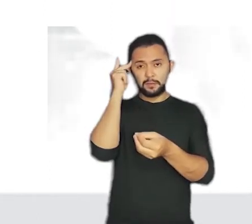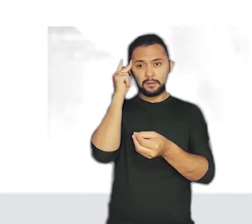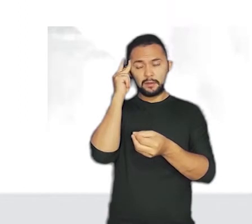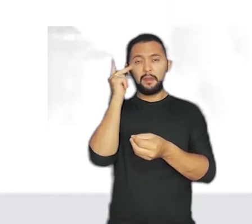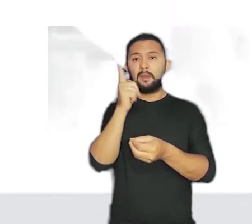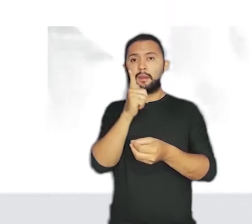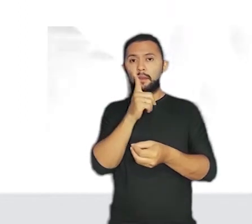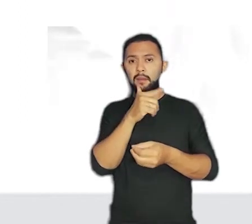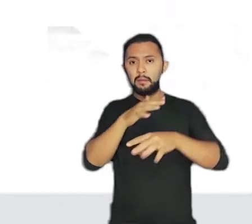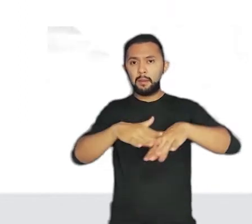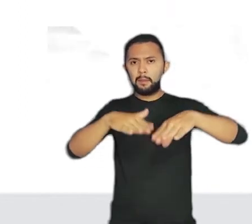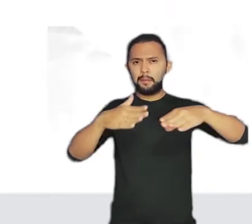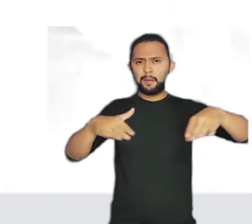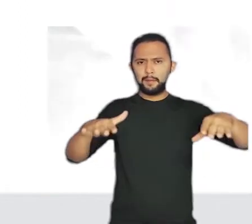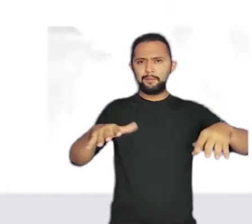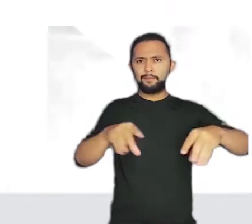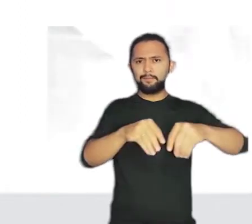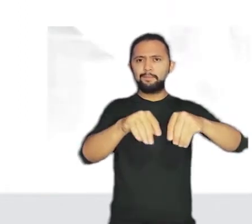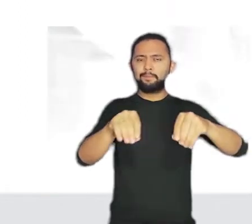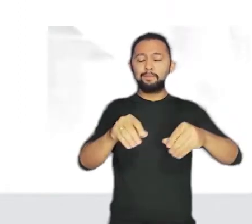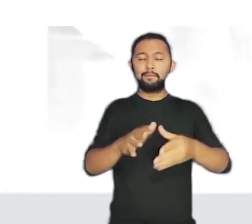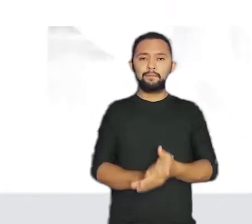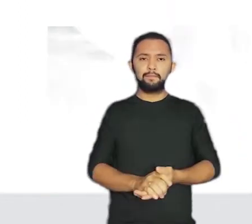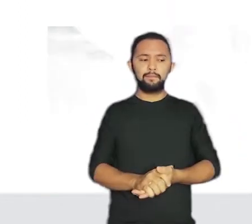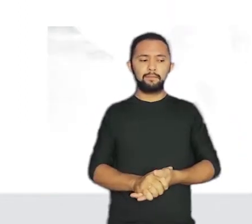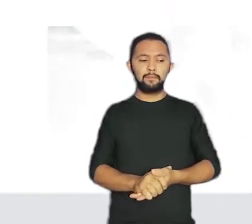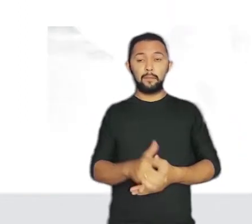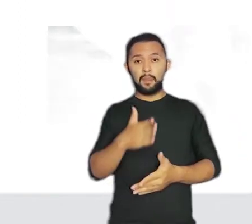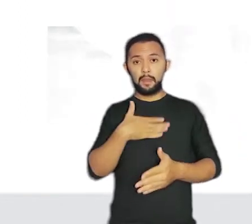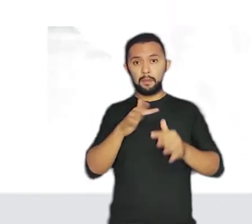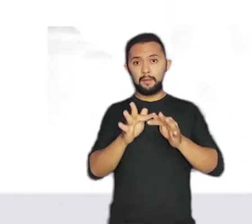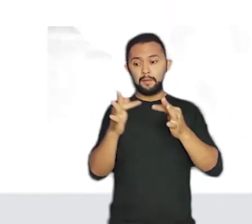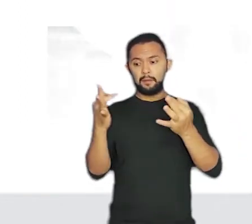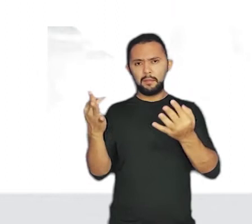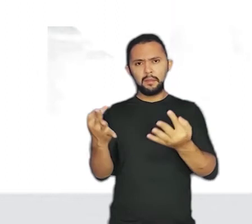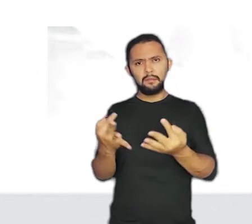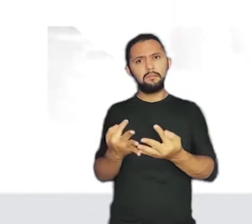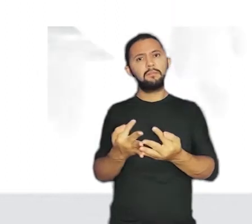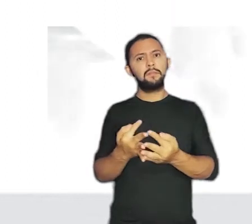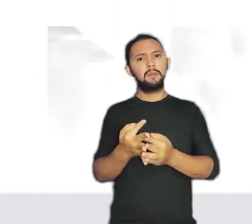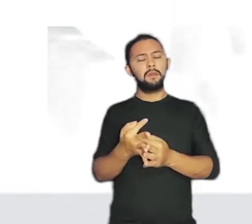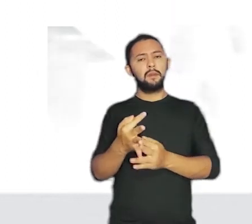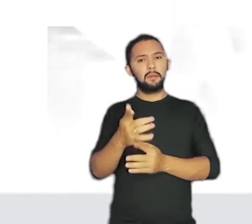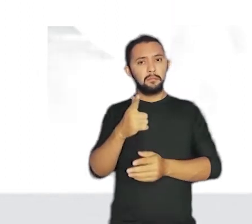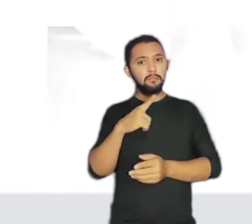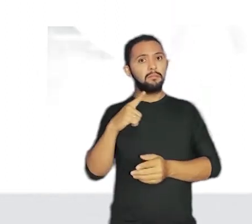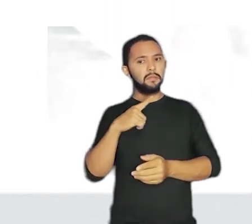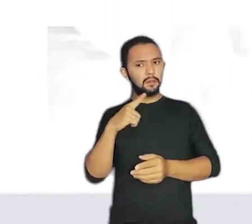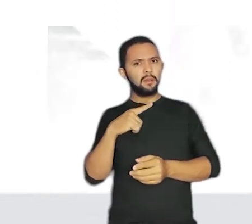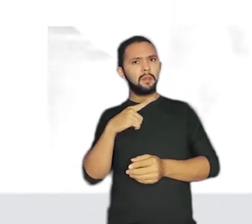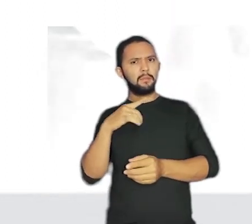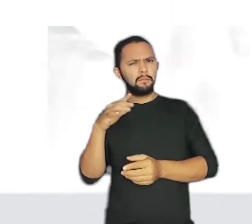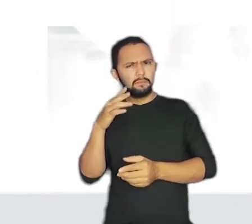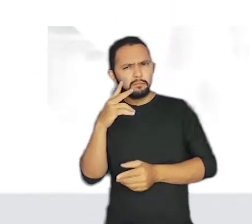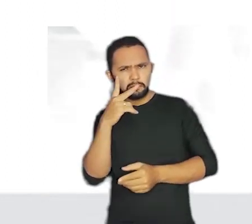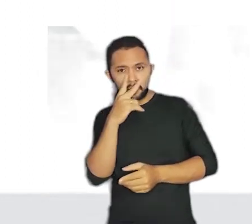de existir também é oração sem sujeito. Na minha família houve um caso parecido, né? Ó. Ah, professor, o sujeito aqui é na minha